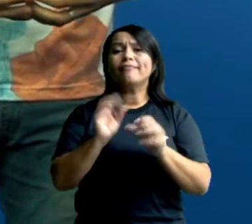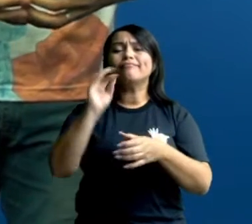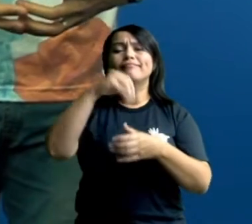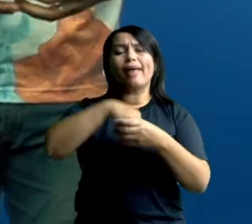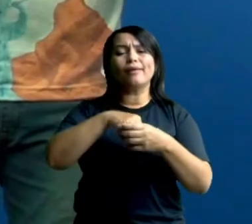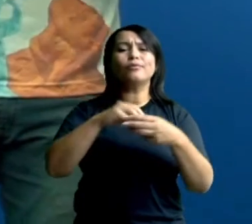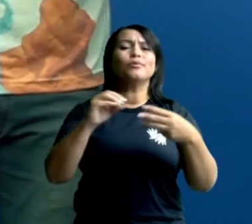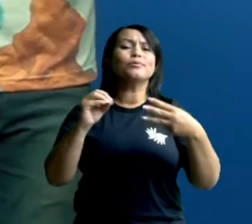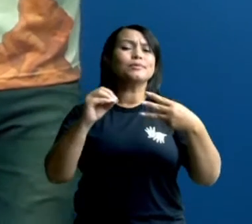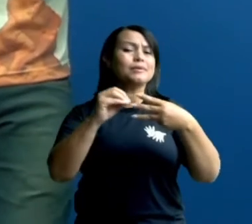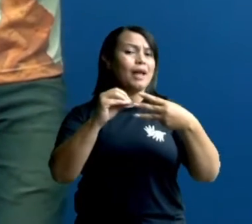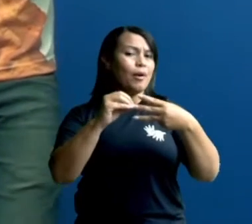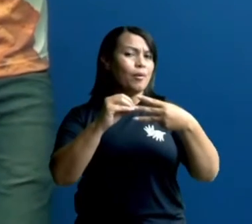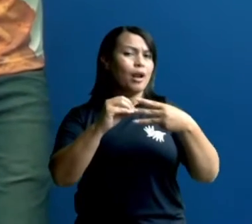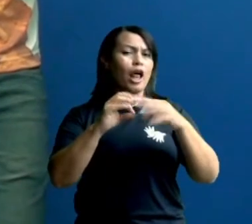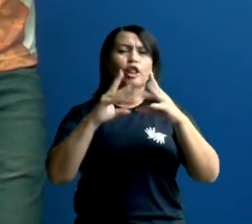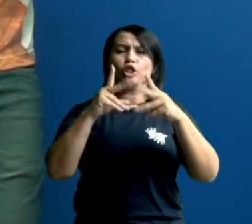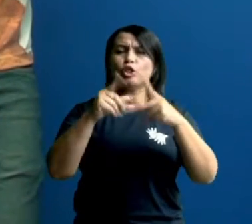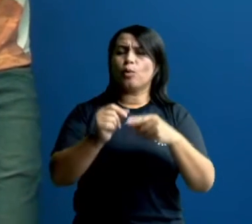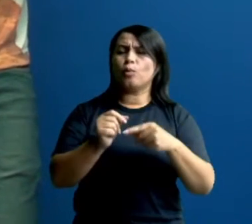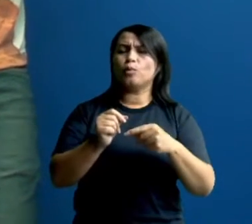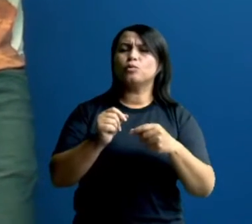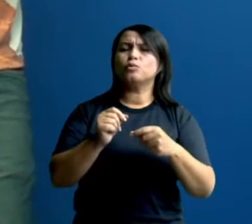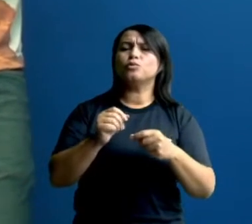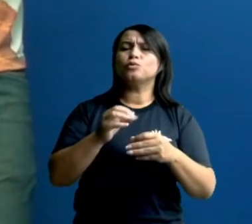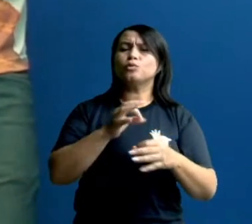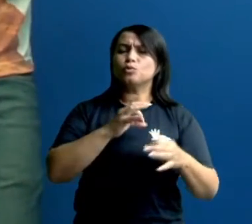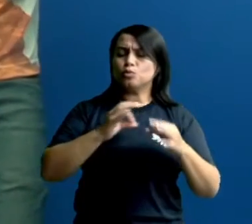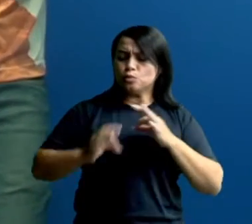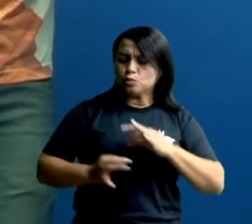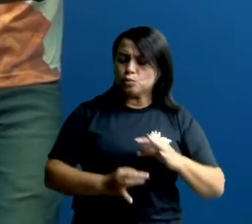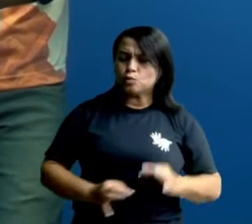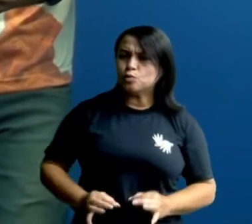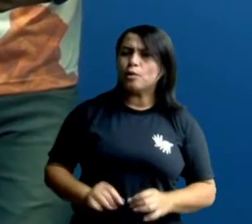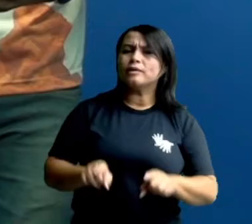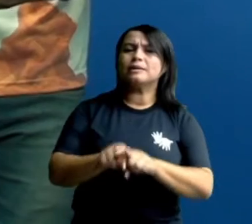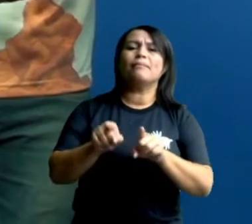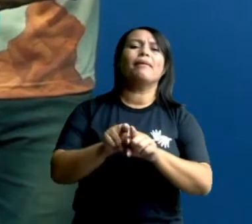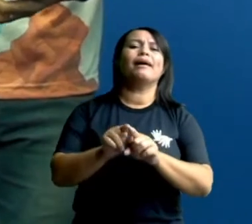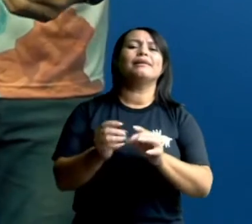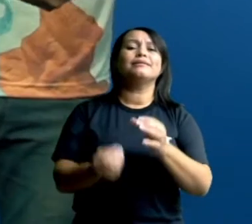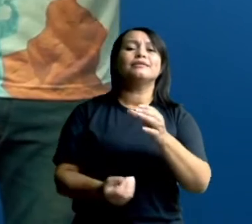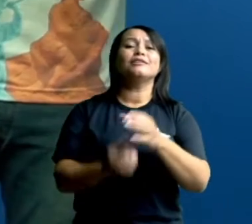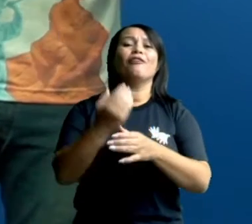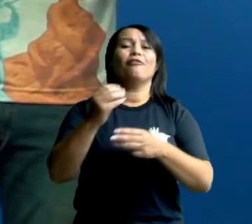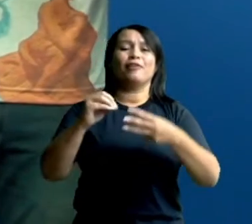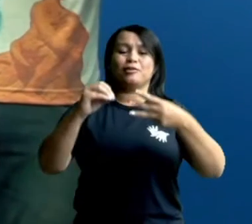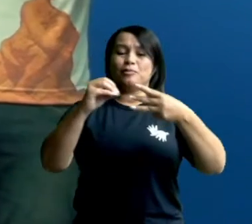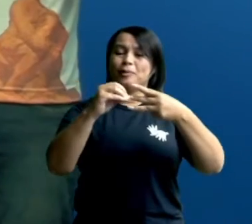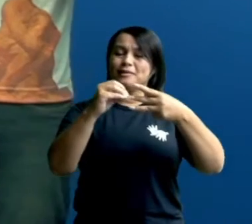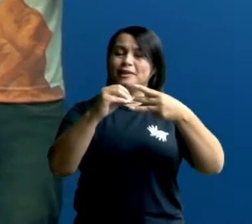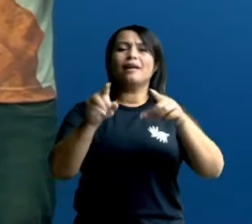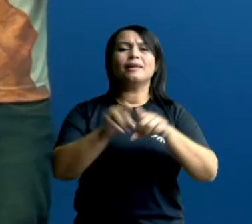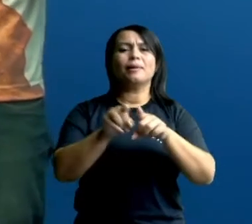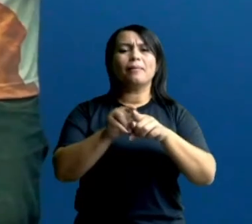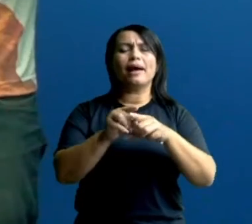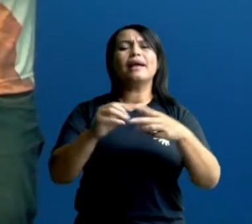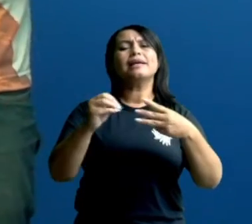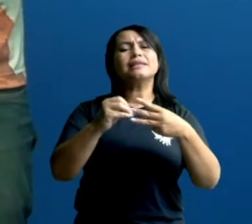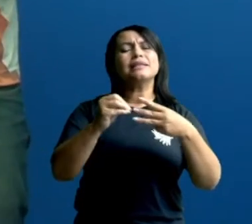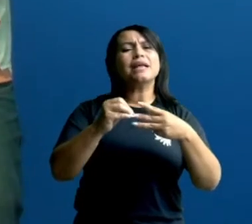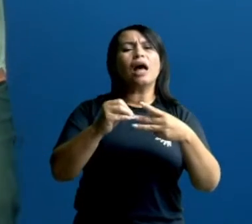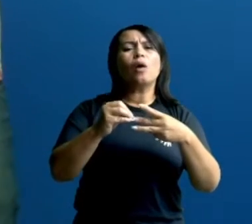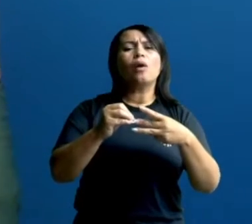células, tá certo? Todos os órgãos do nosso corpo são formados por células, tá certo? E essas células vão se